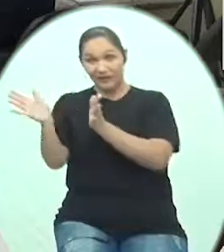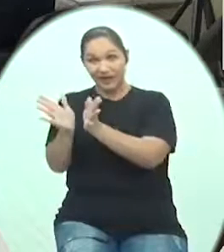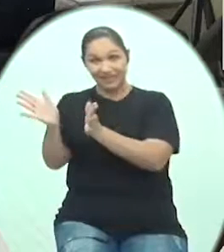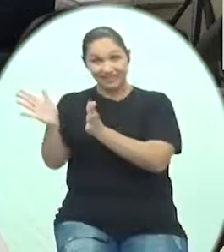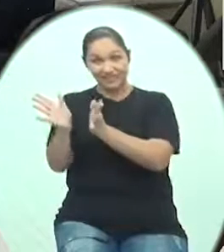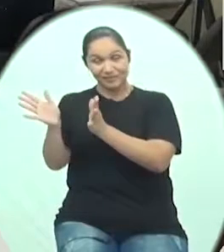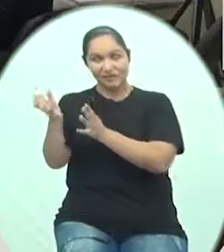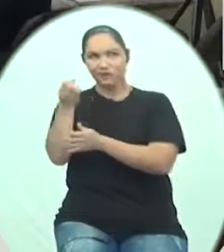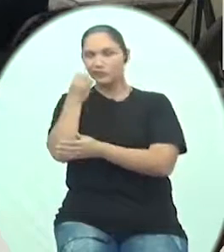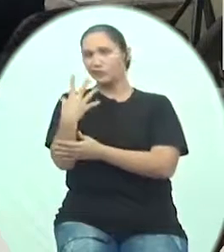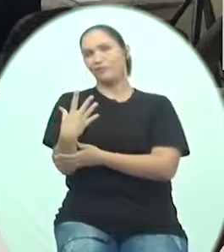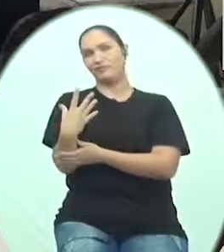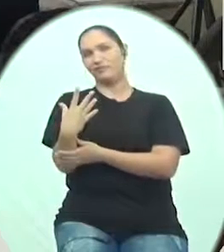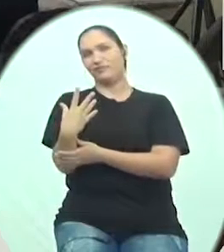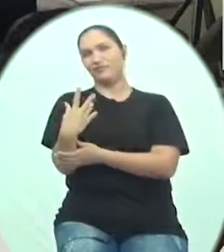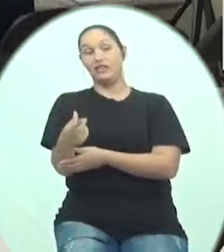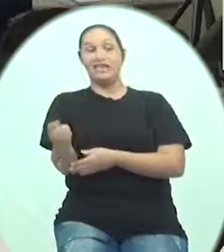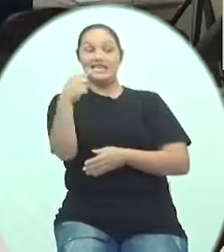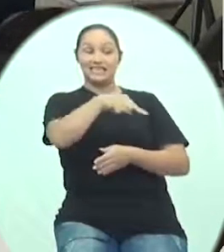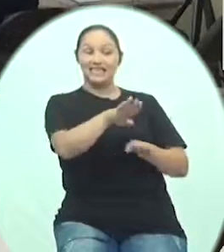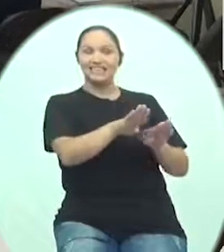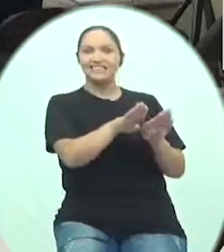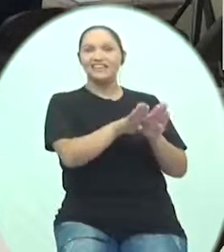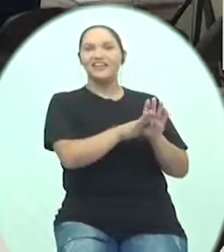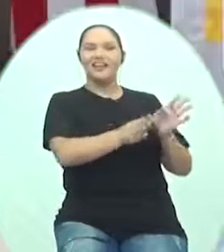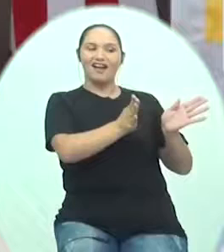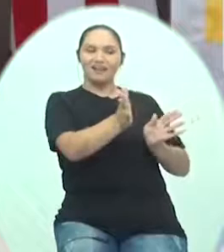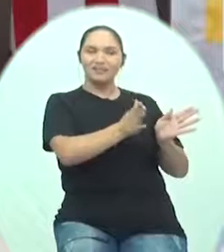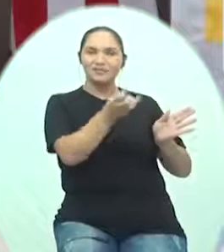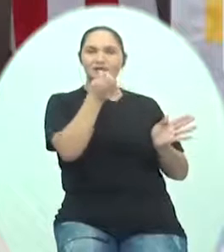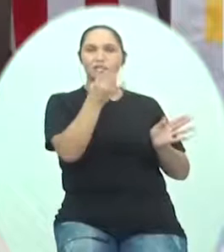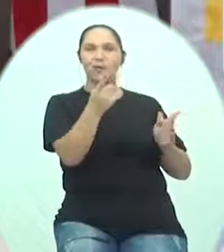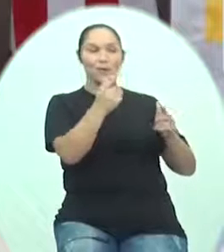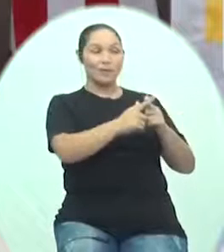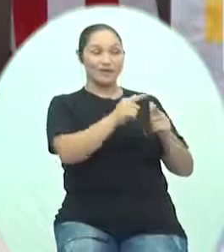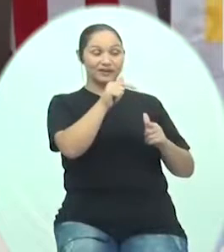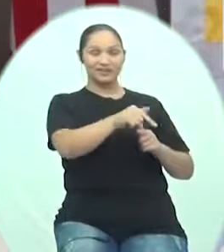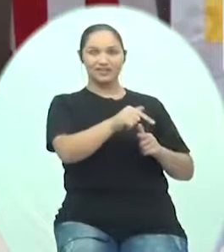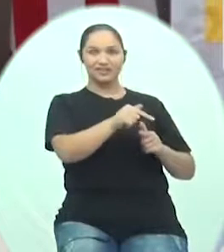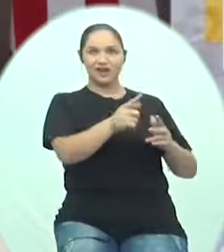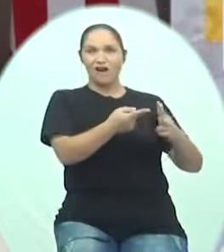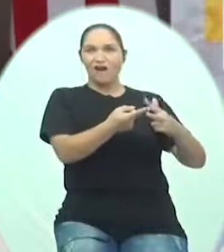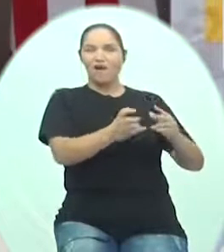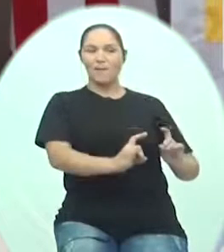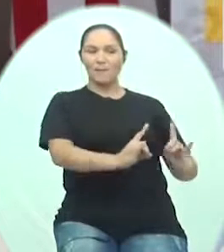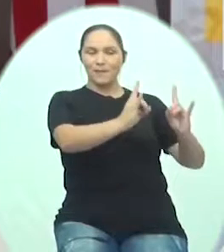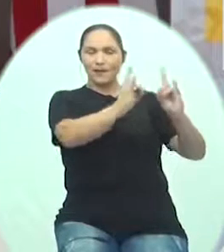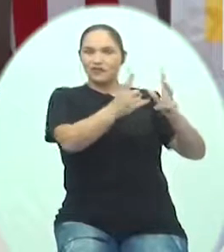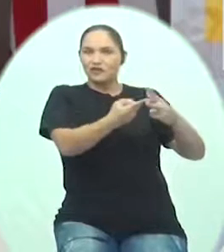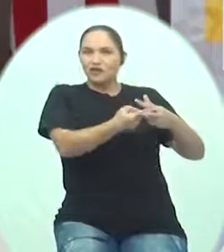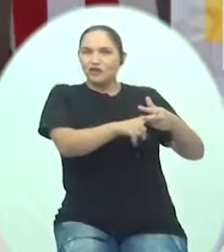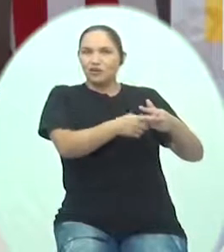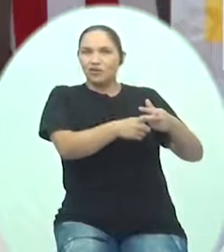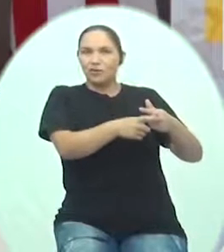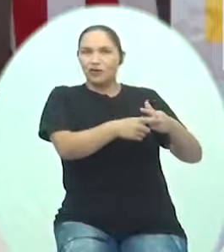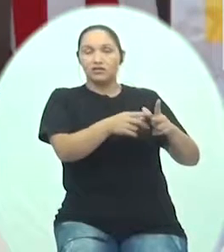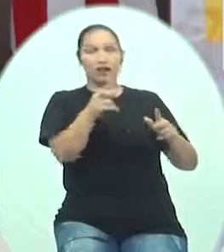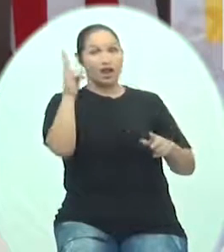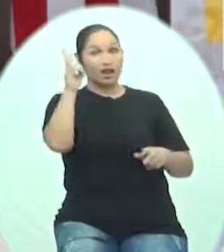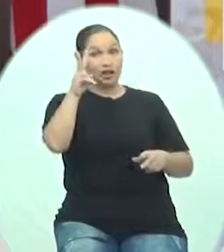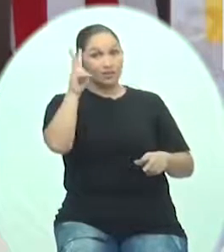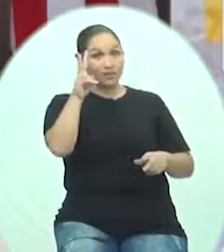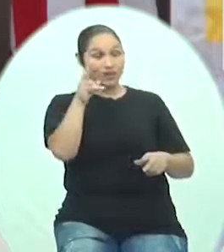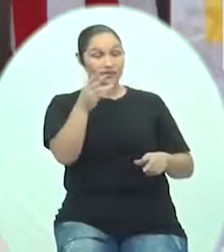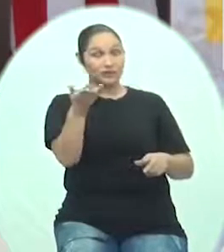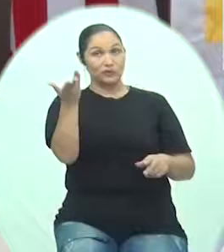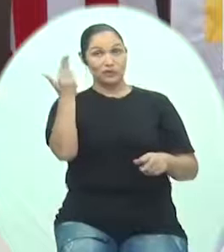prédio totalmente reformado moderno que estava no centro da cidade caindo aos pedaços sujeito